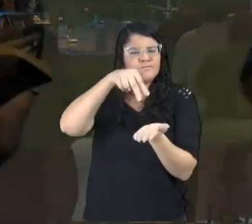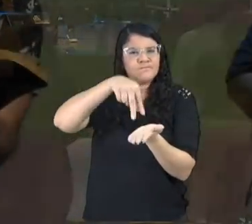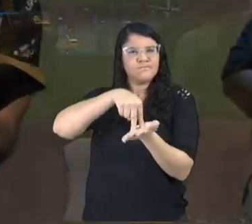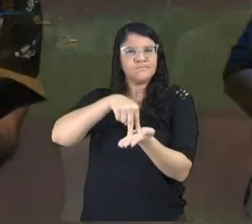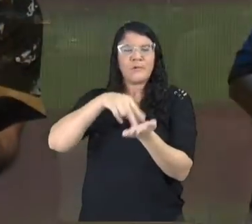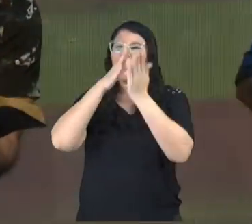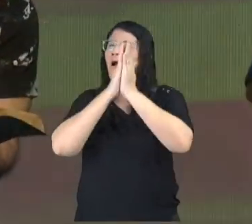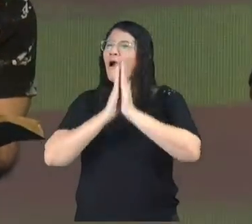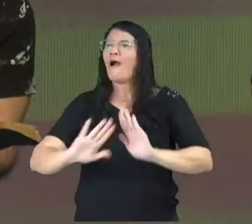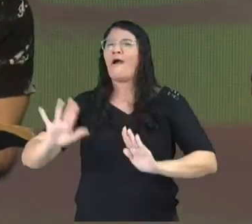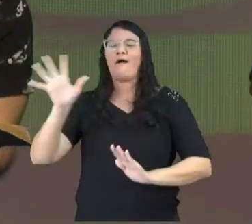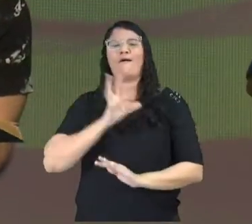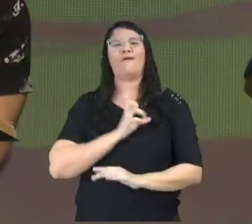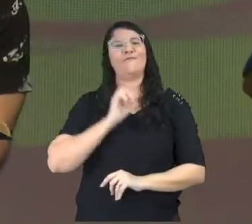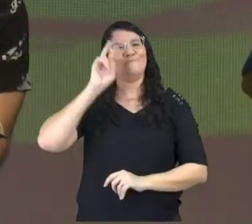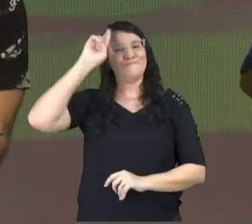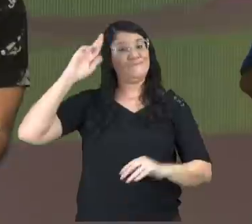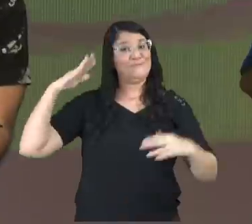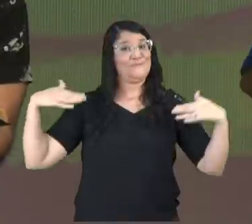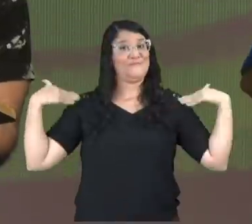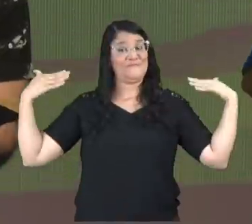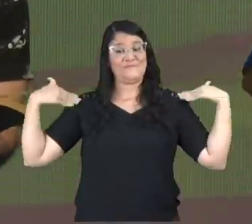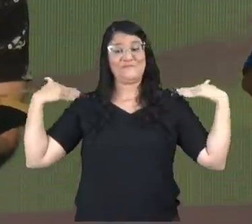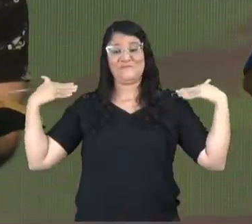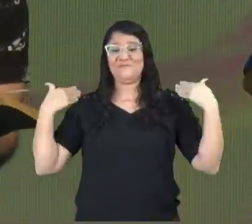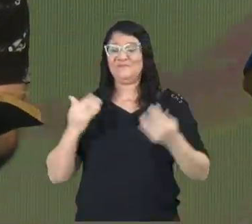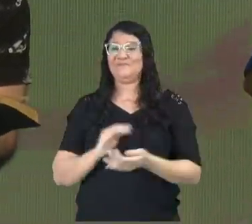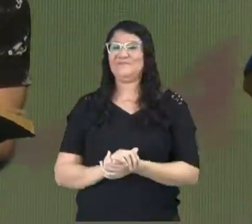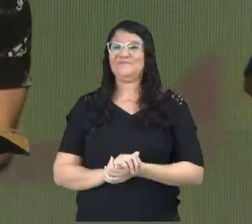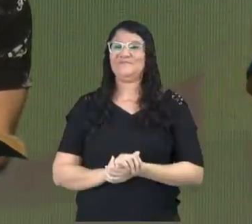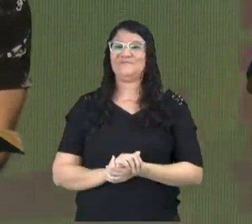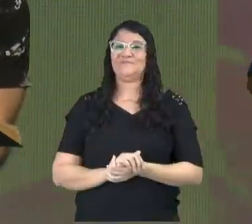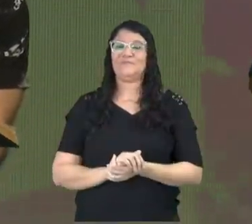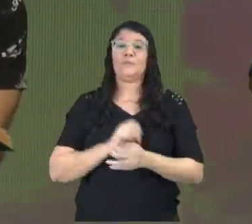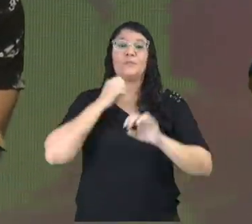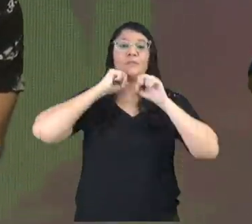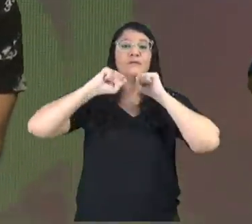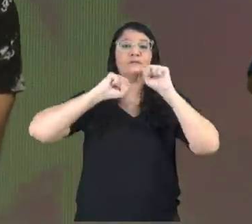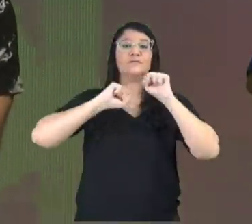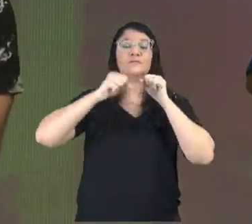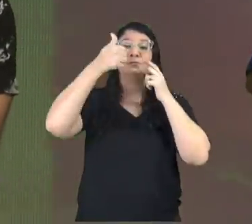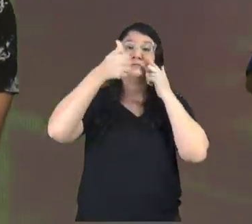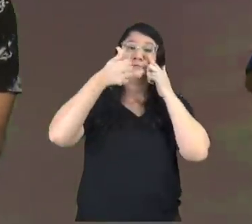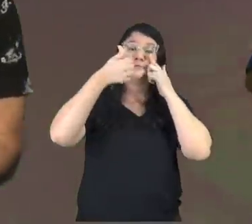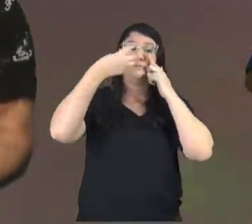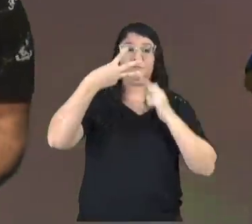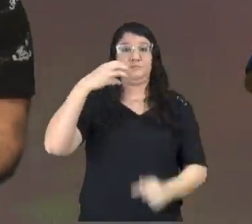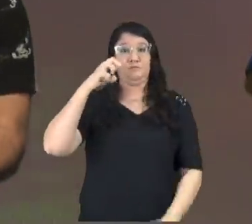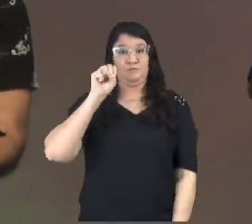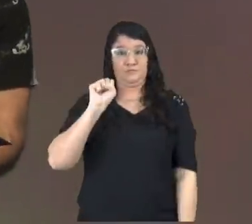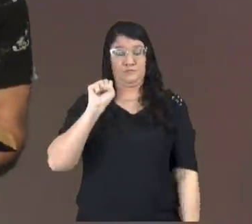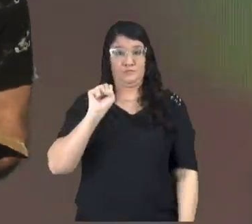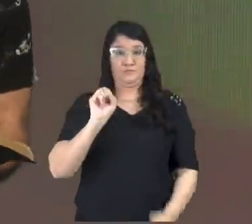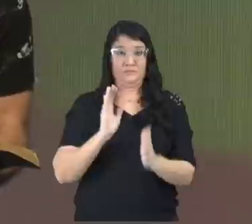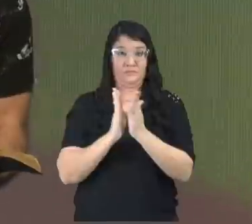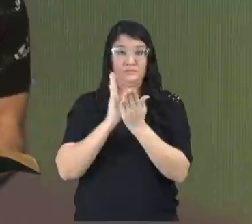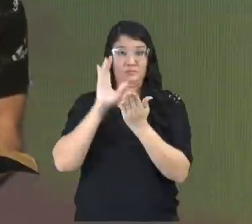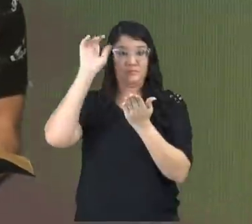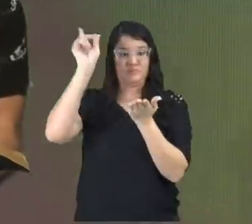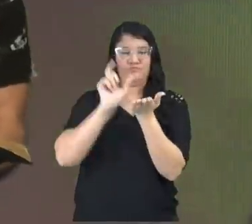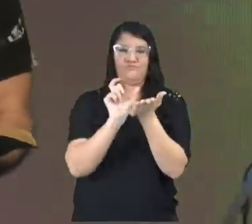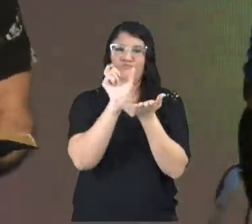Adorando ao Senhor com alegria, no Salmo 138, isso é uma palavra de Deus para nós nessa